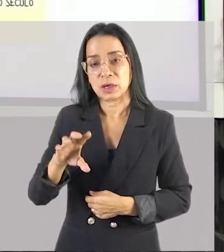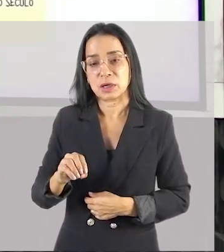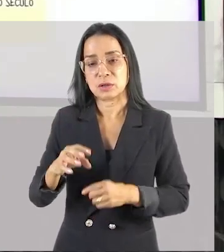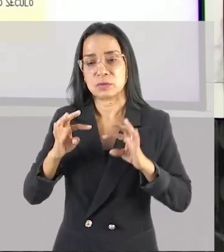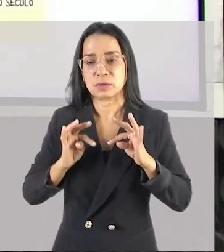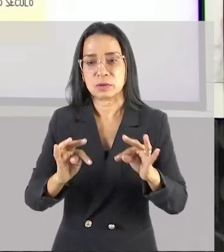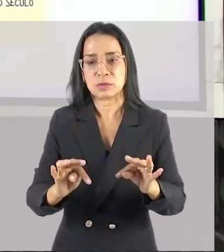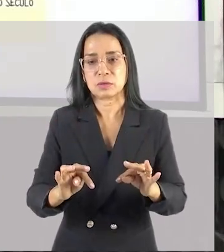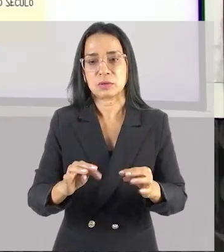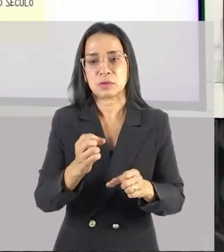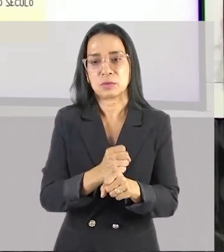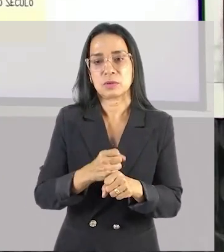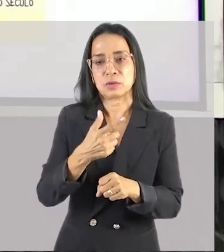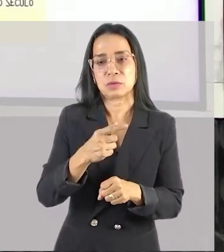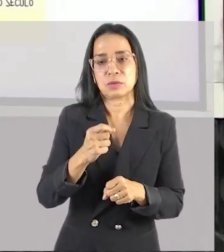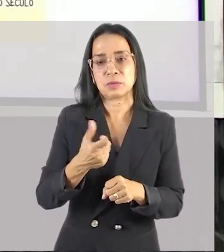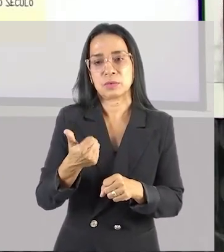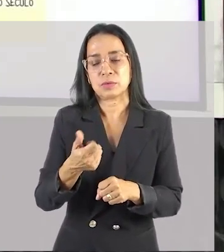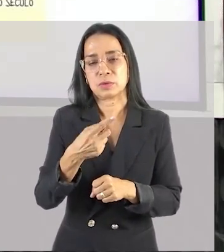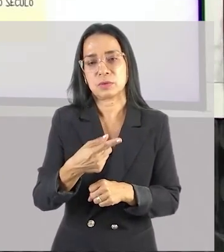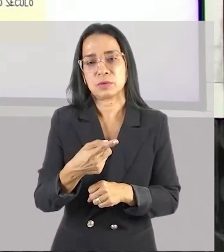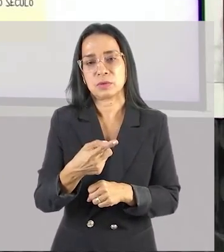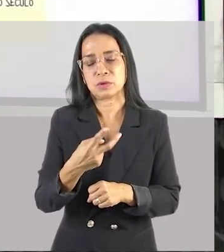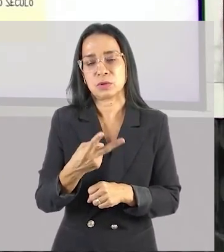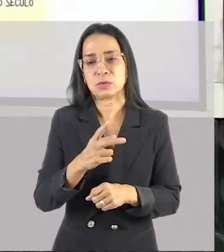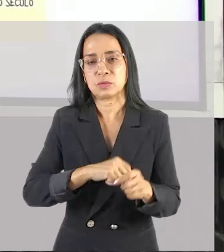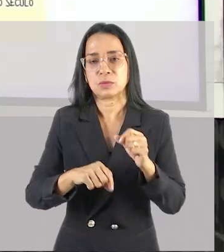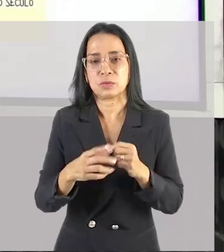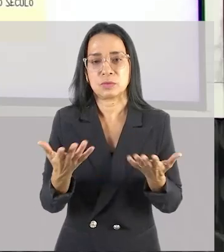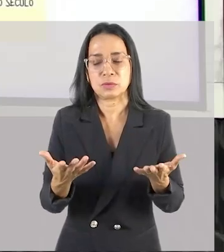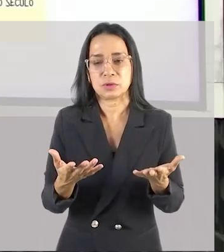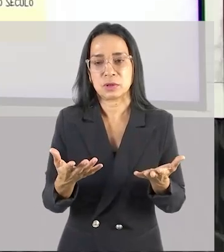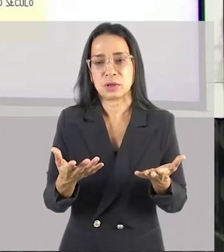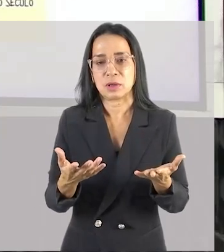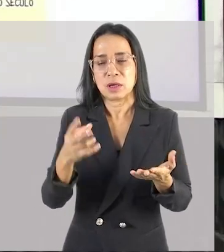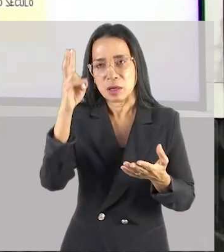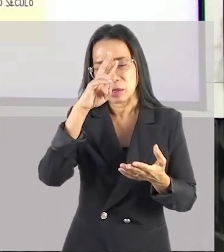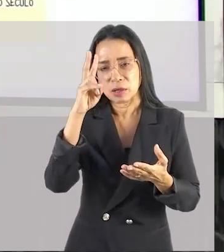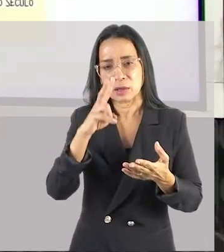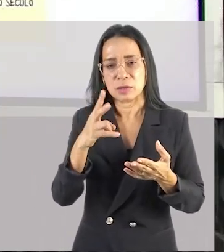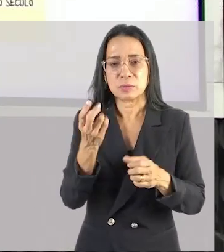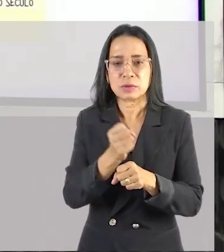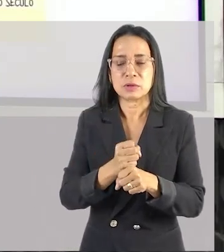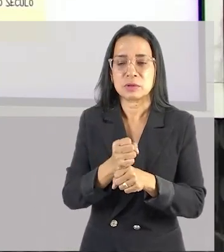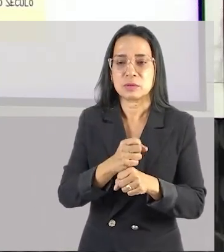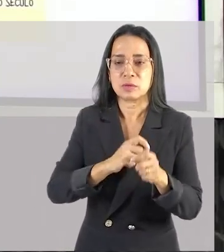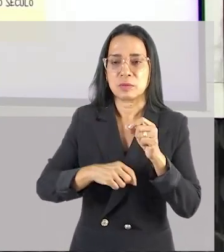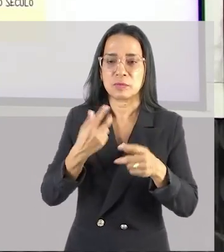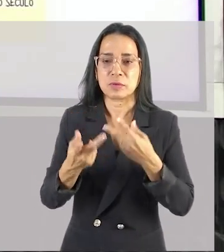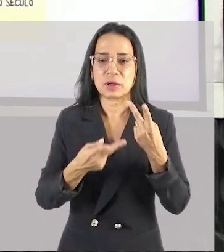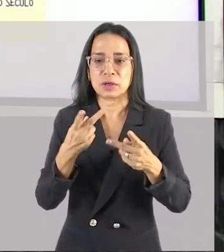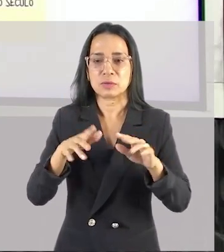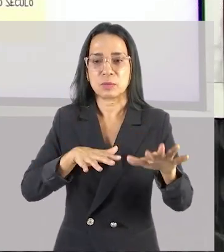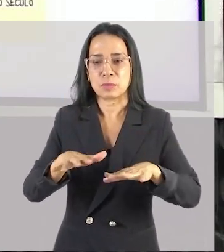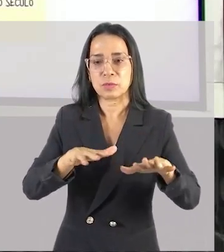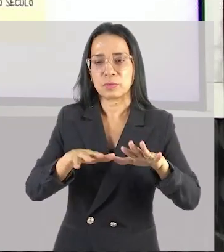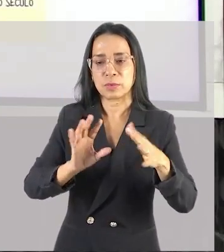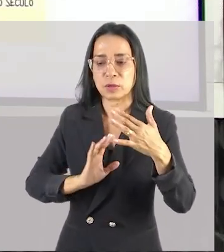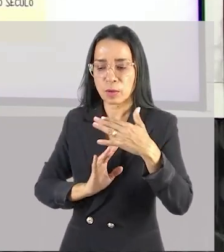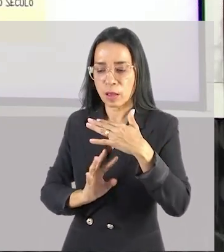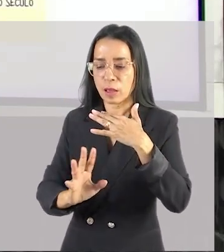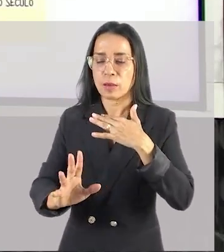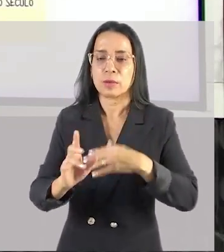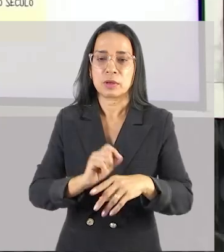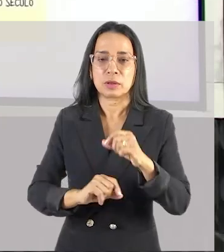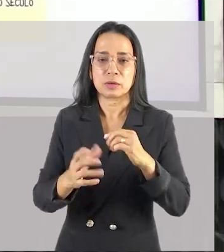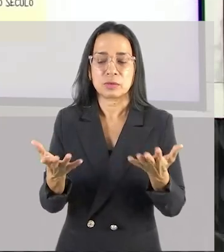eu me lembro que nesse ano se falava muito sobre o movimento imigratório, a própria novela América, que era uma novela disponível na